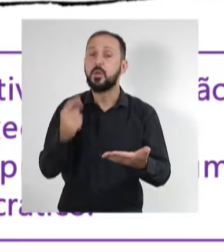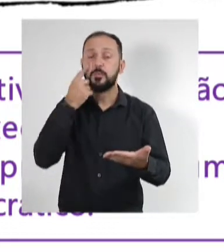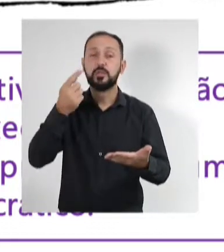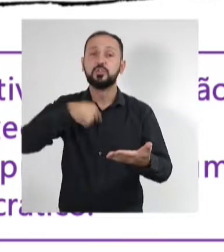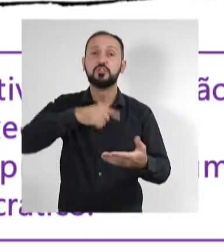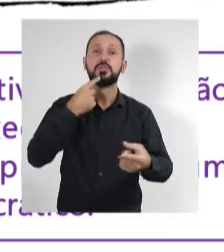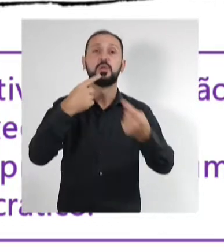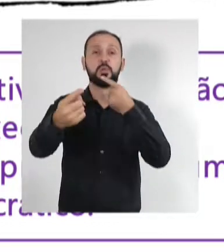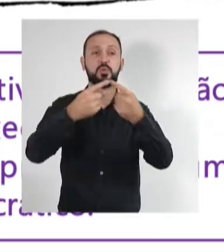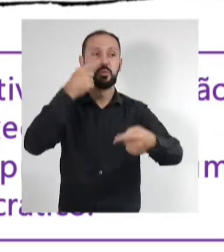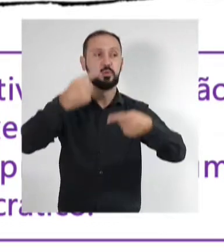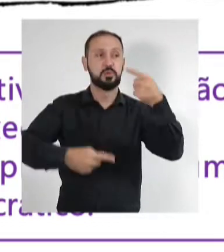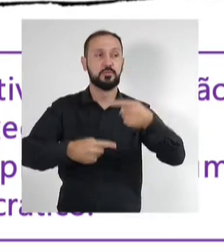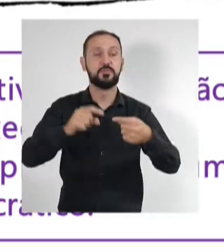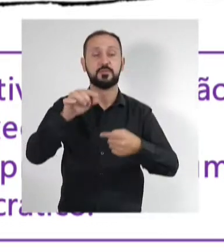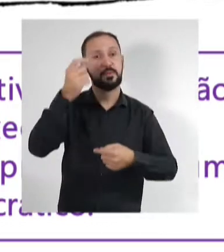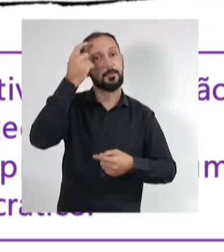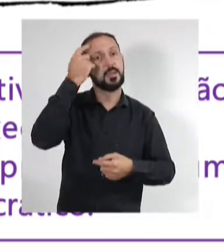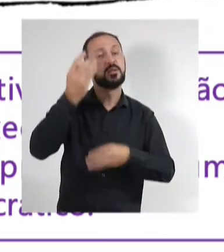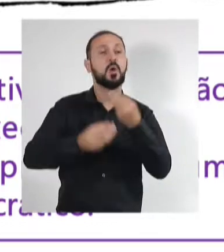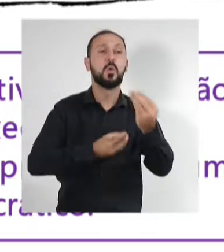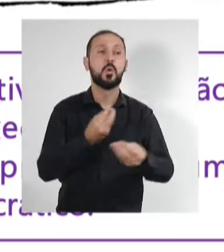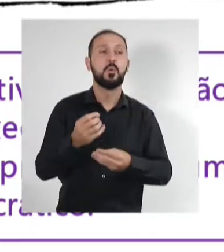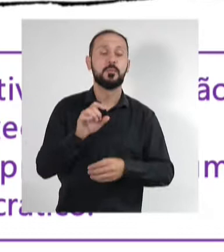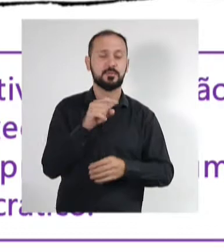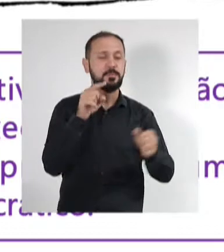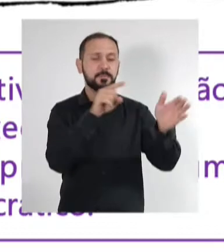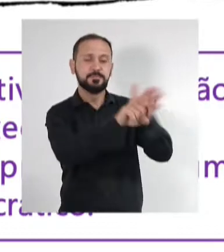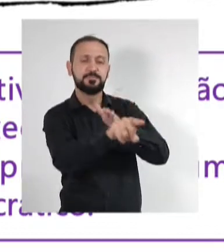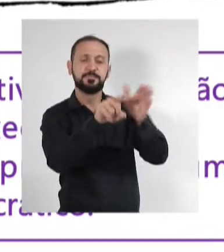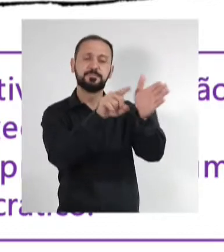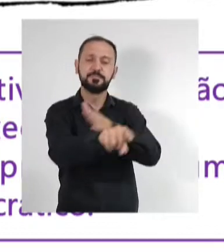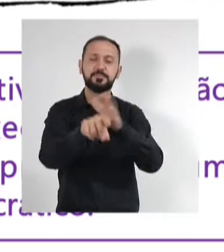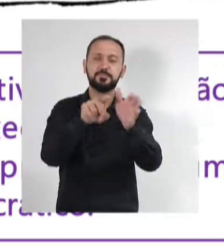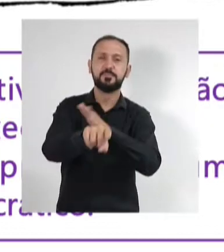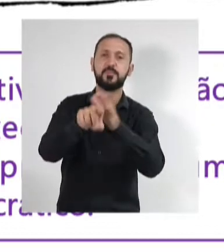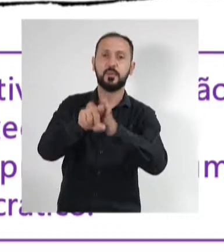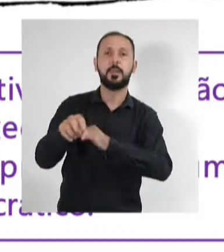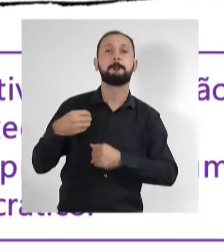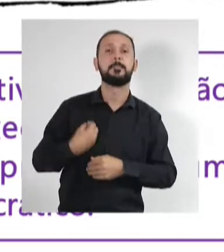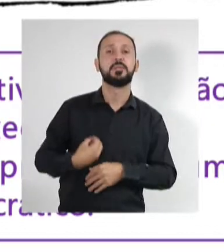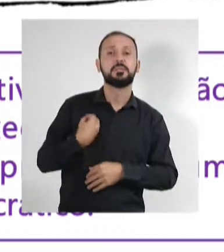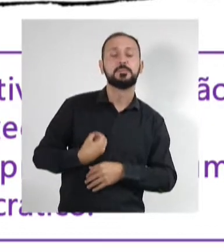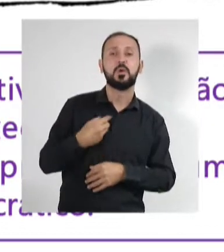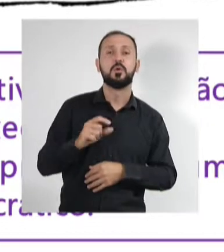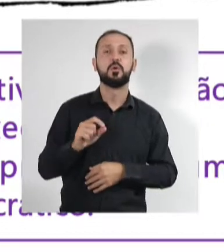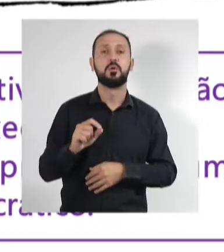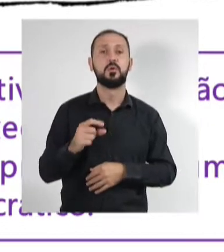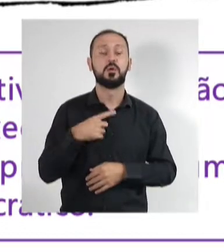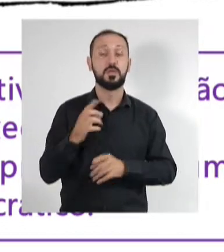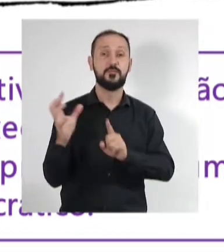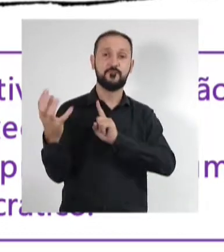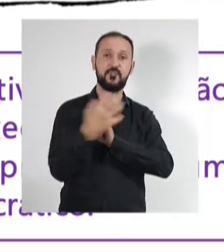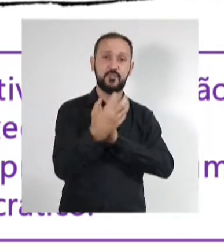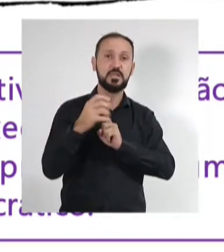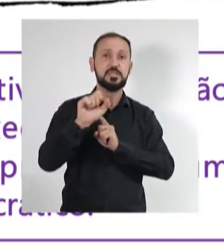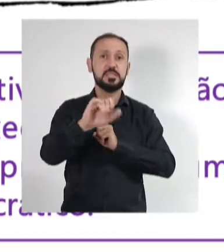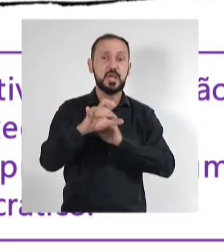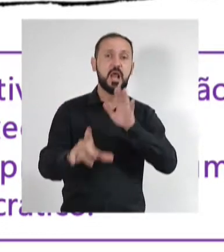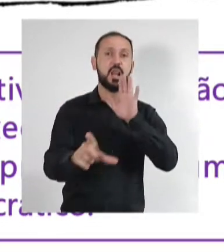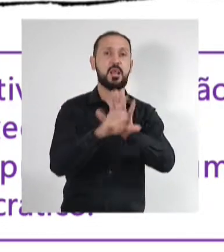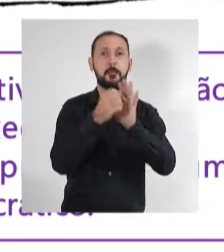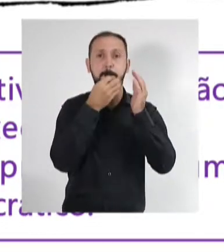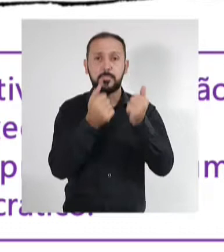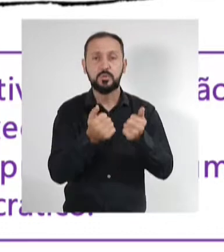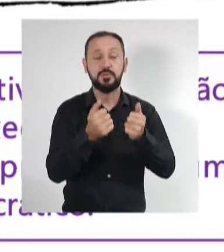debate democrático. Tá? Se você perguntar individualmente para cada um que participou ou que vai ser impactado se a lei é boa,